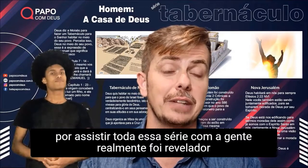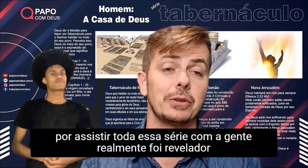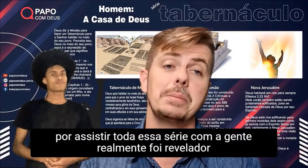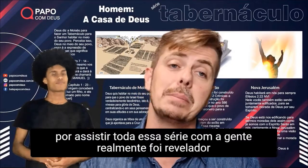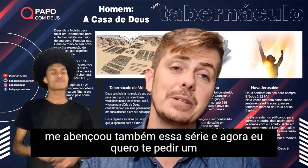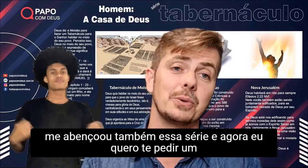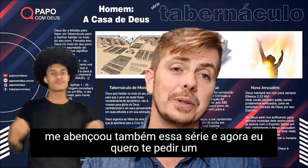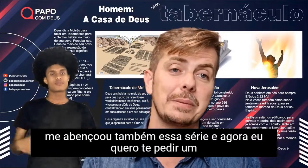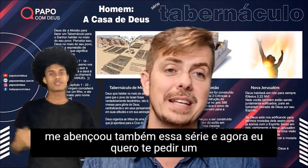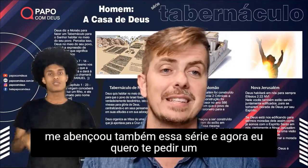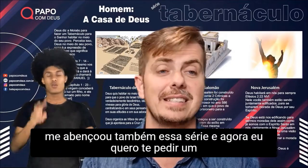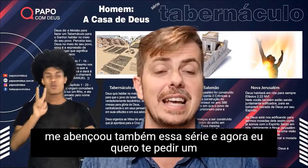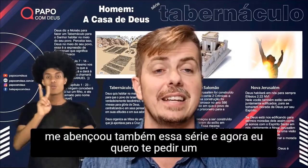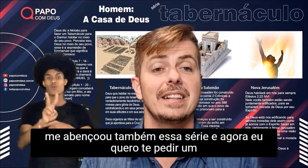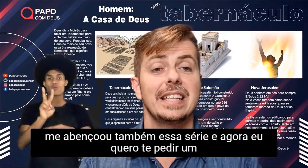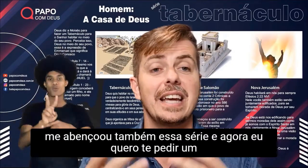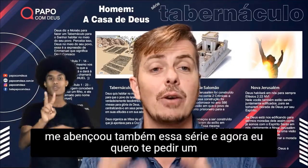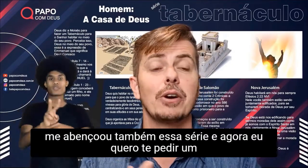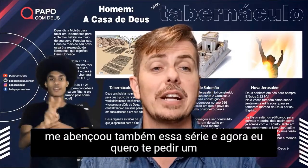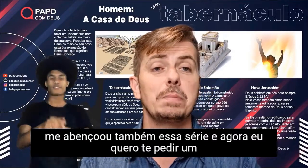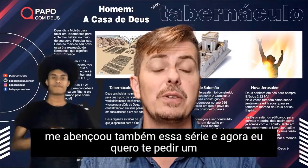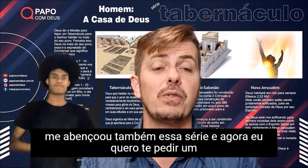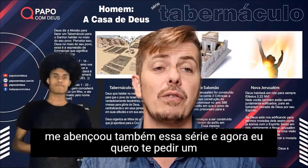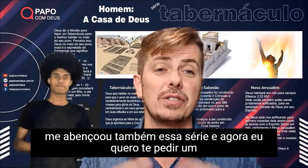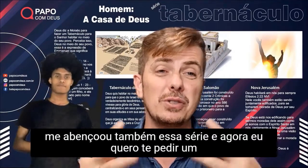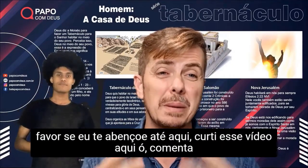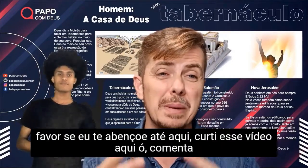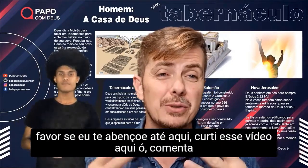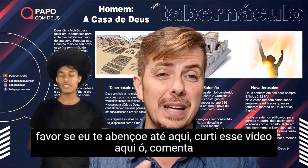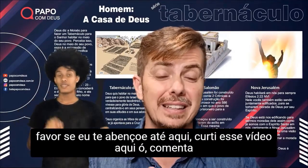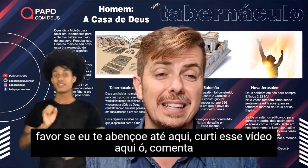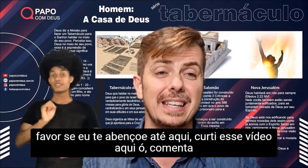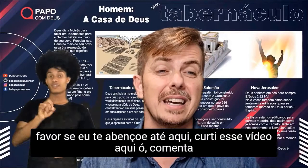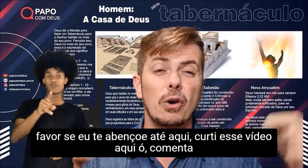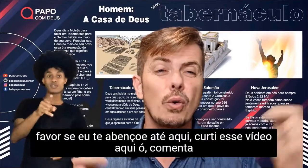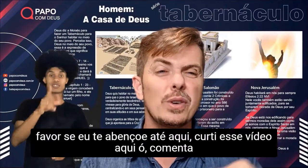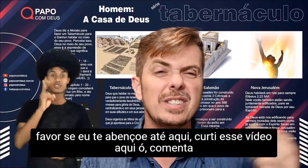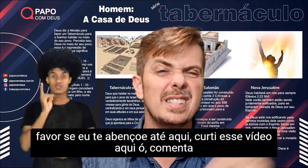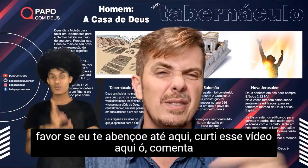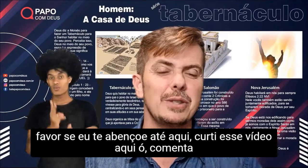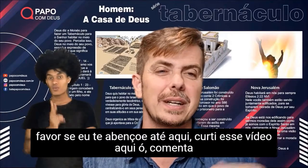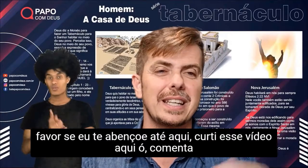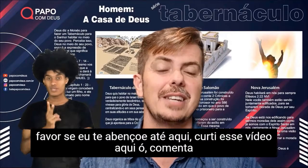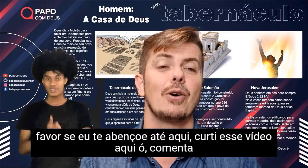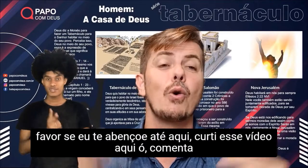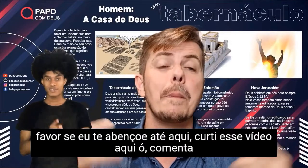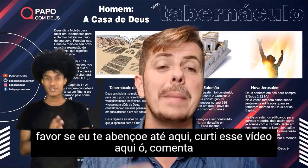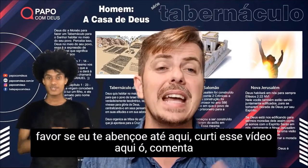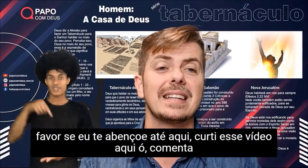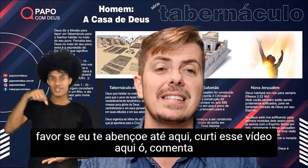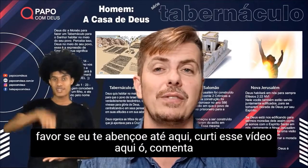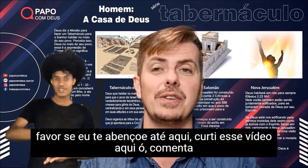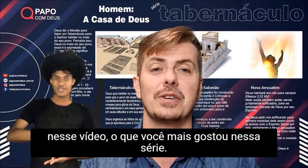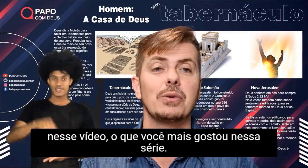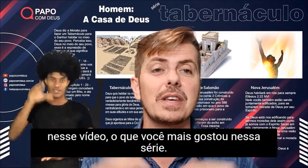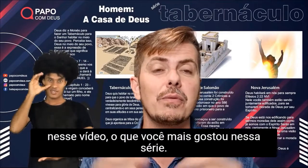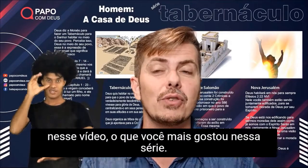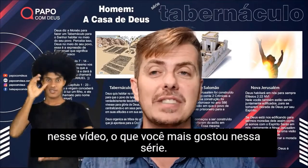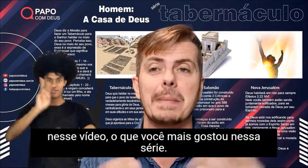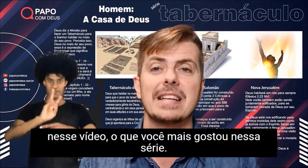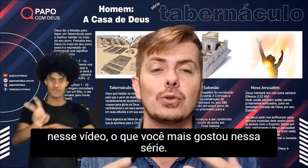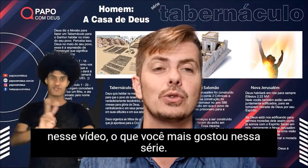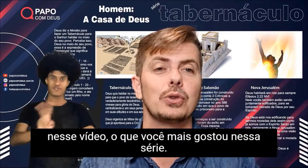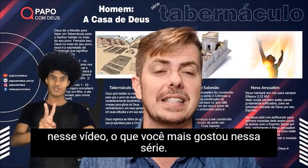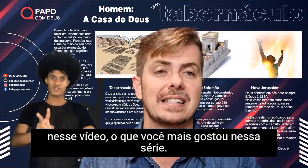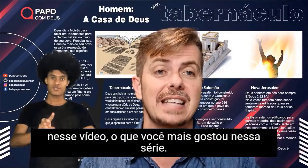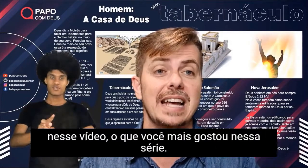foi revelador, me abençoou também essa série. E agora eu quero te pedir um favor, se eu te abençoei até aqui, curte esse vídeo aqui, ó, comenta nesse vídeo aqui o que